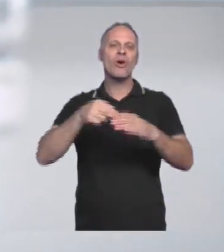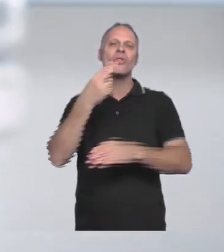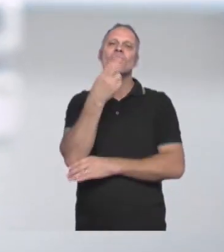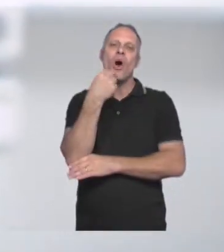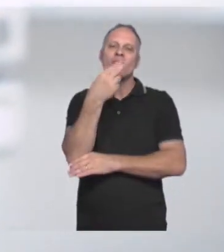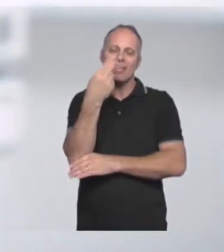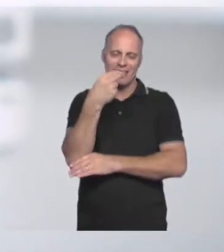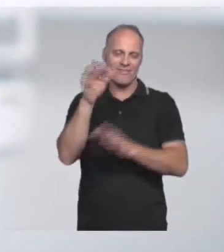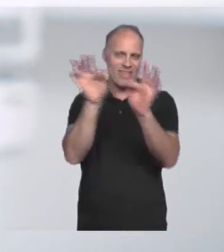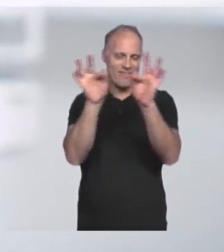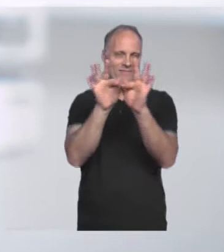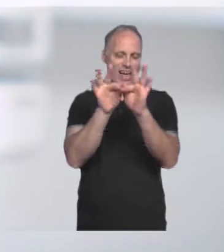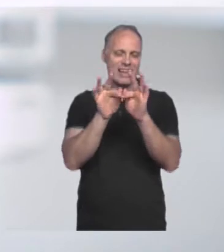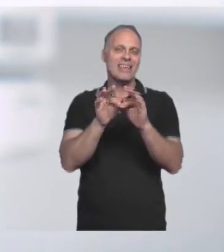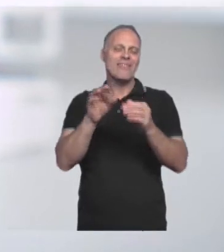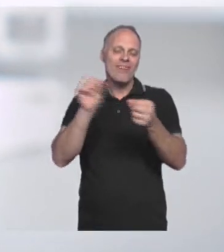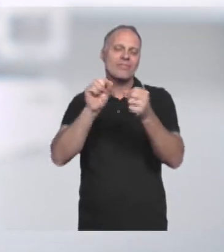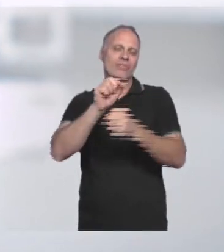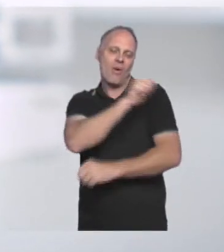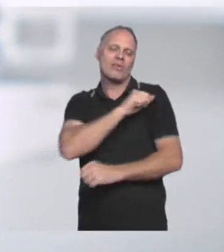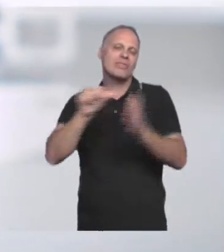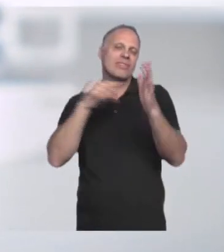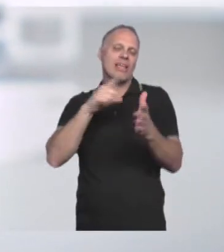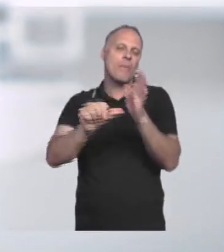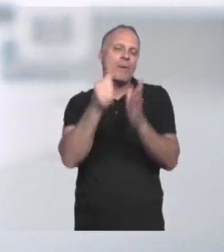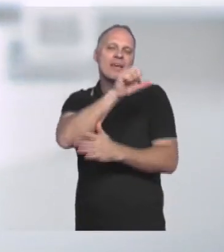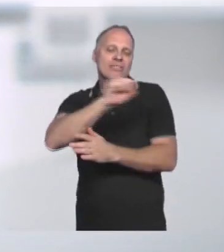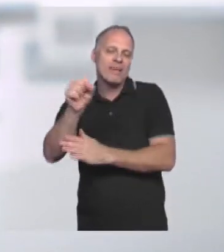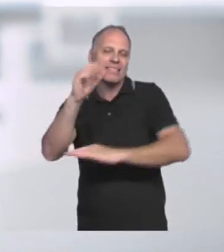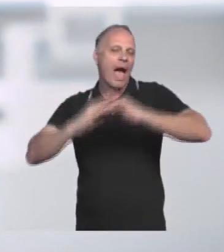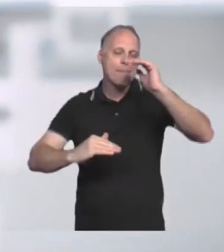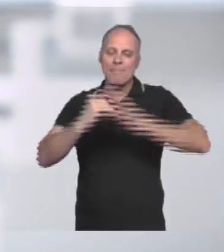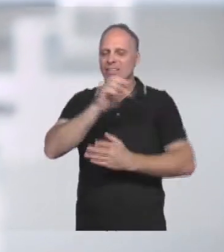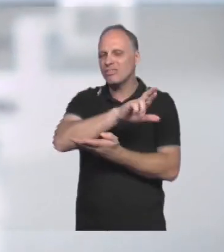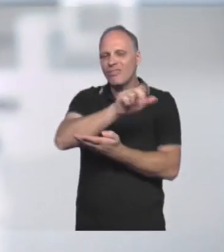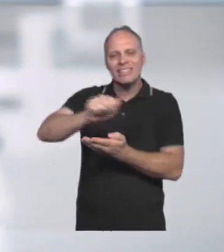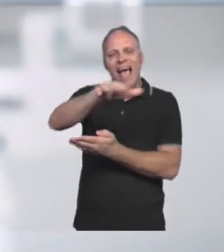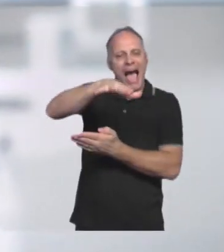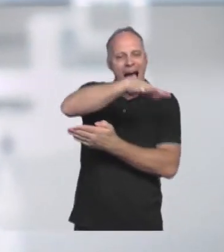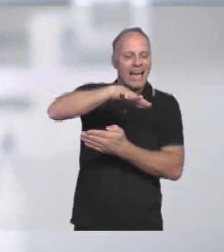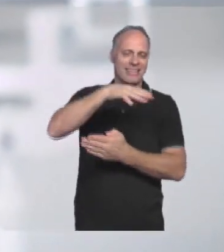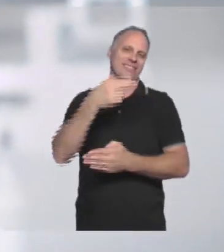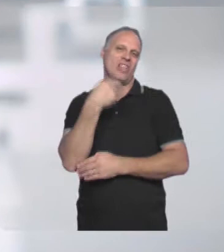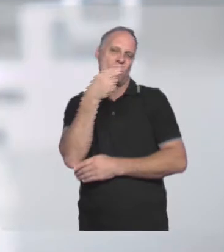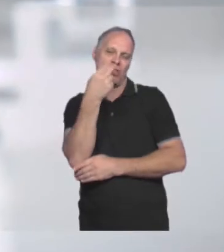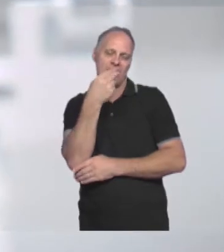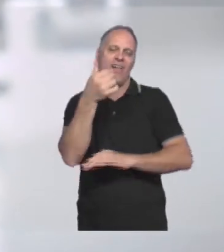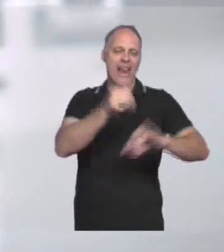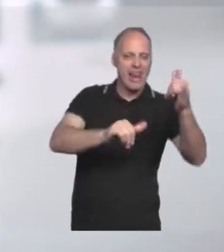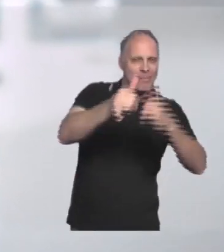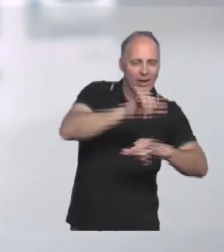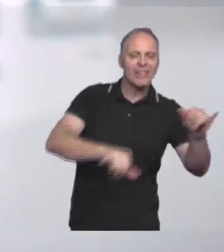curso de nutrição da FEVALE proporciona ao aluno, desde os primeiros semestres, a prática em diversas áreas da nutrição, entre